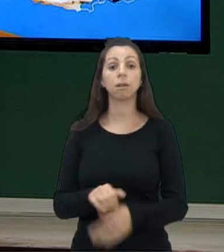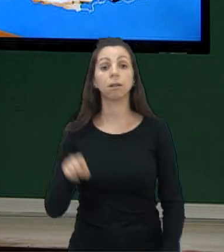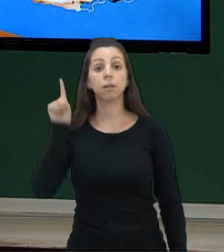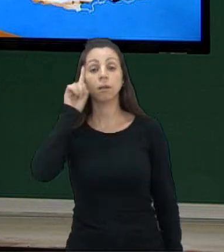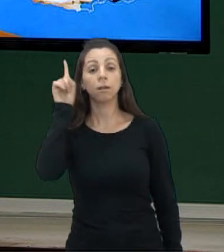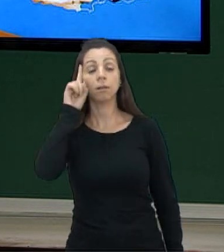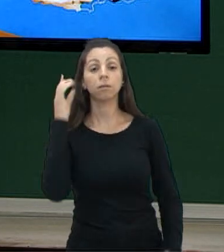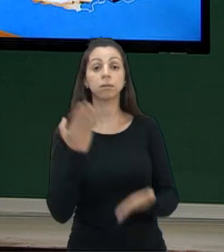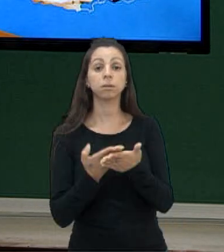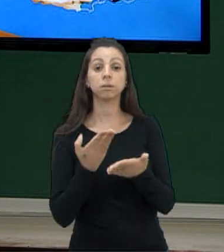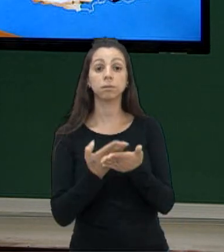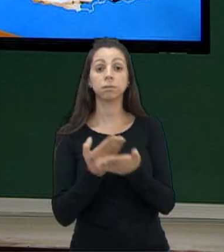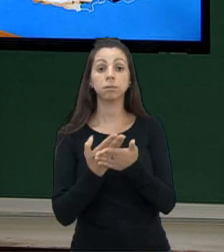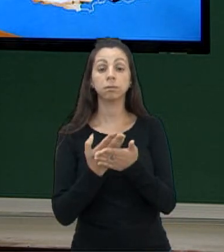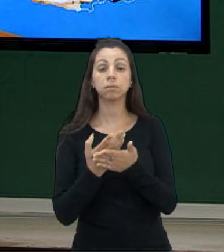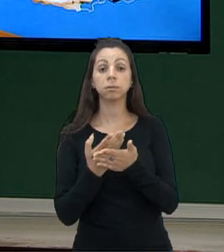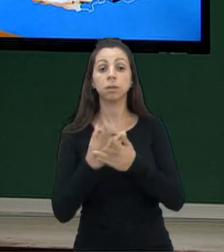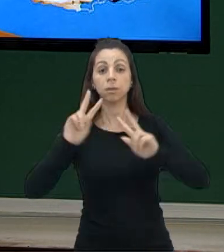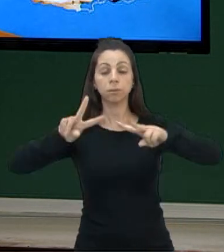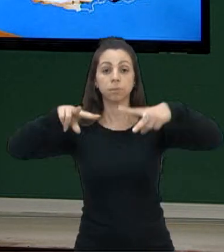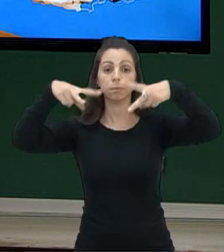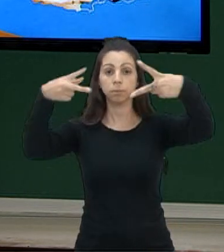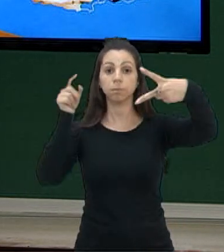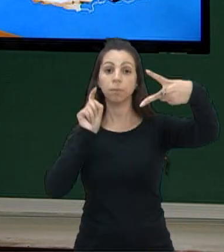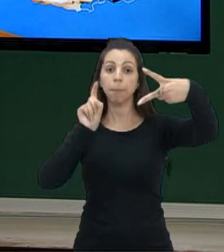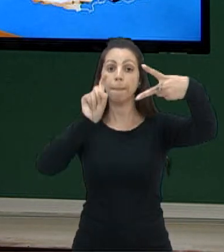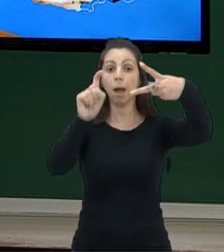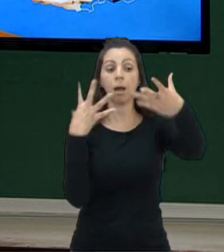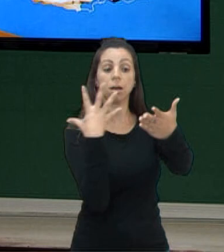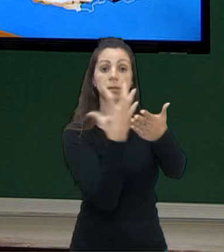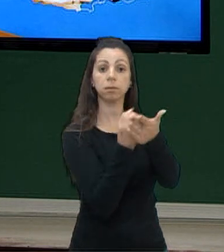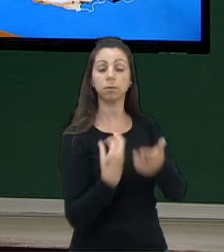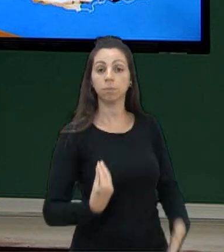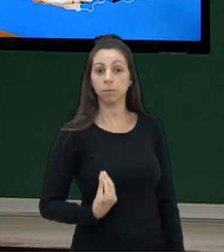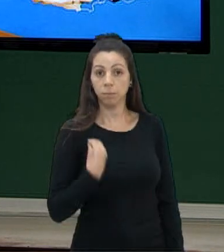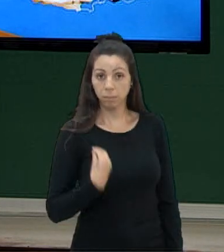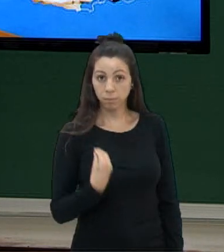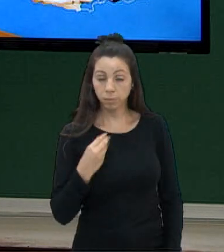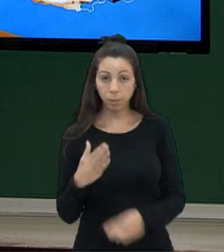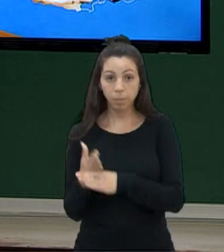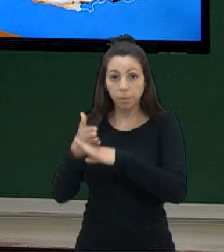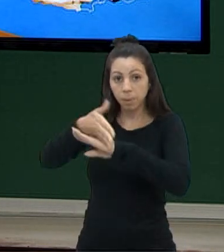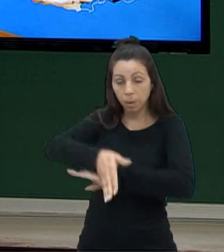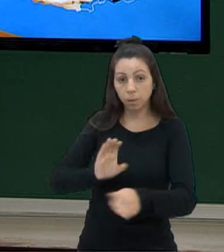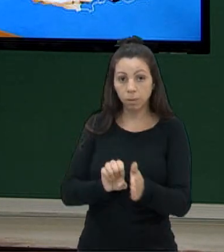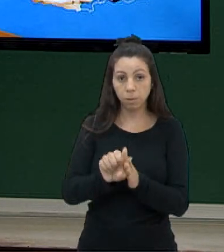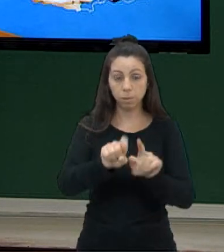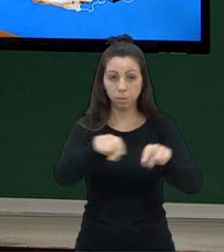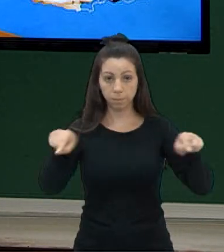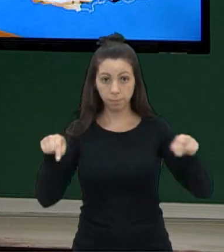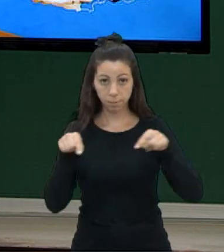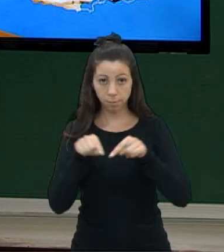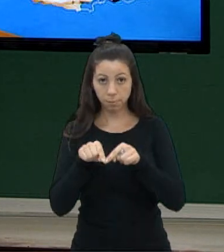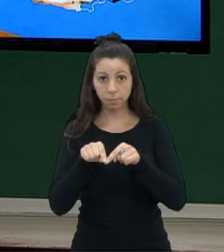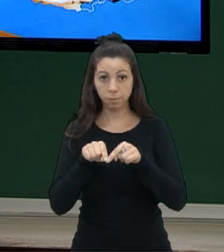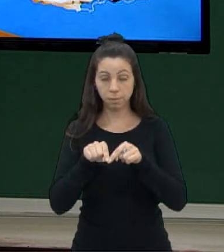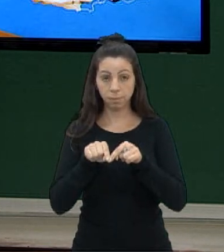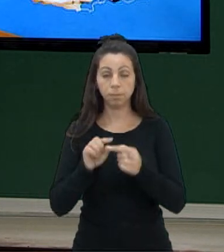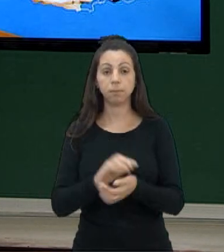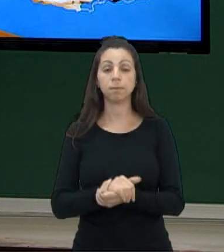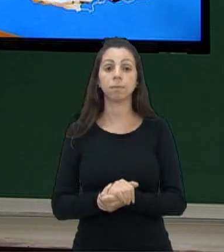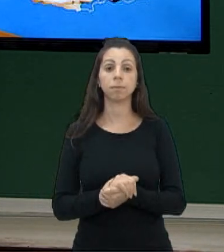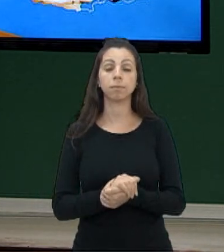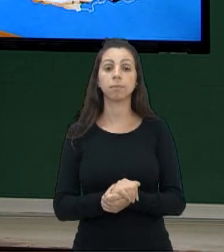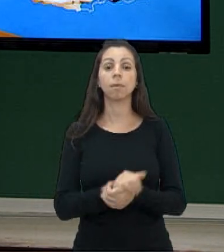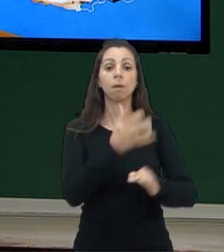você deve estar marcando a sua presença. Então acesse o Google Classroom, entre nas